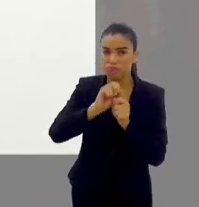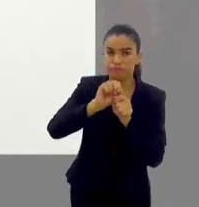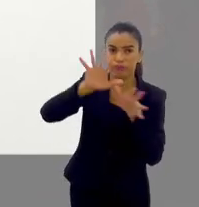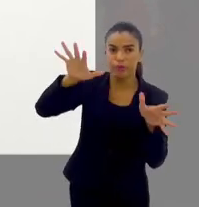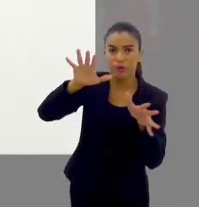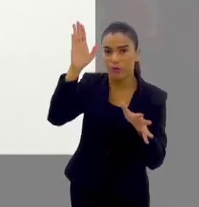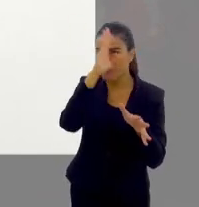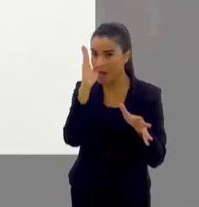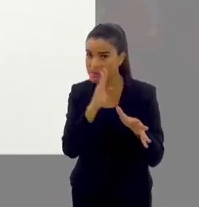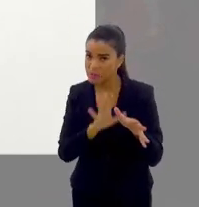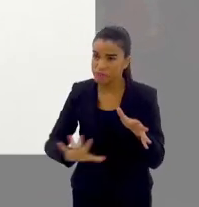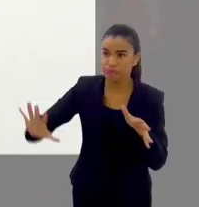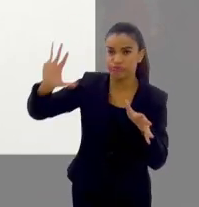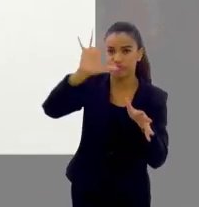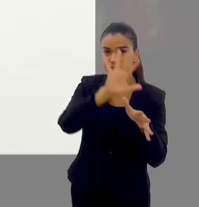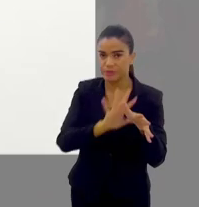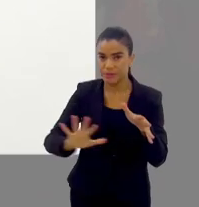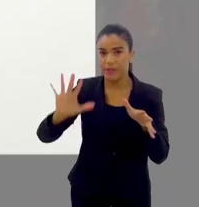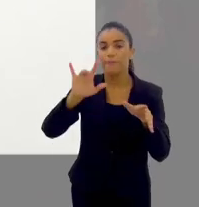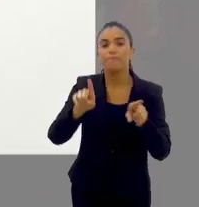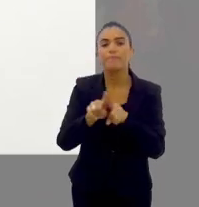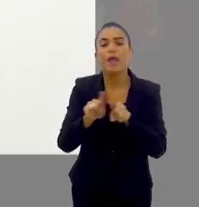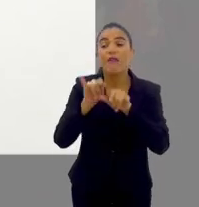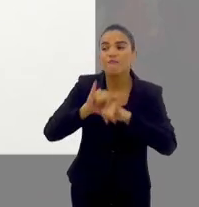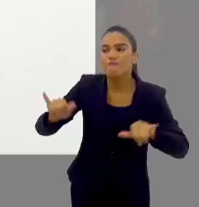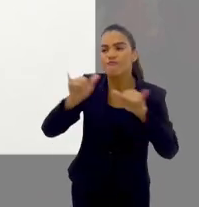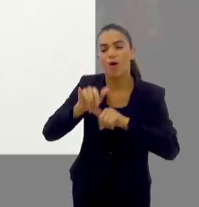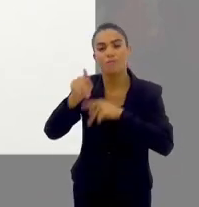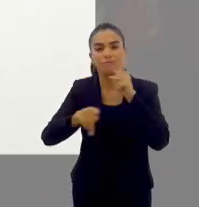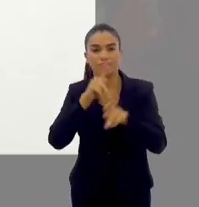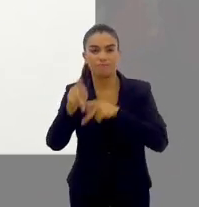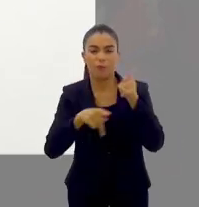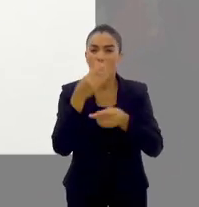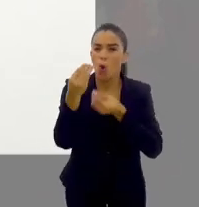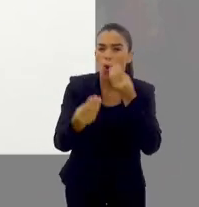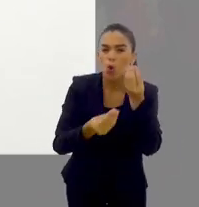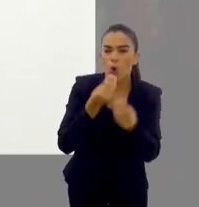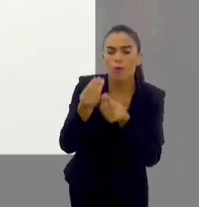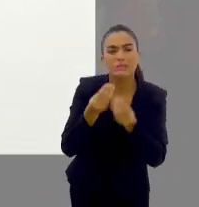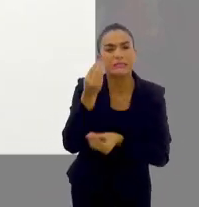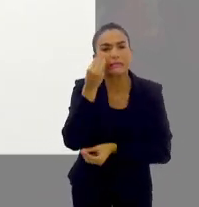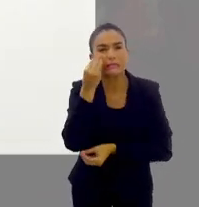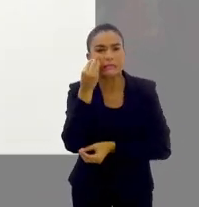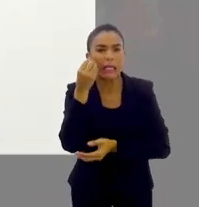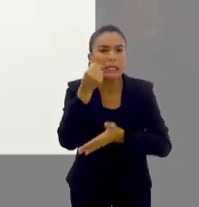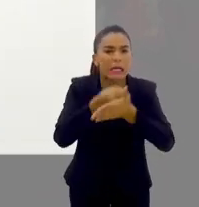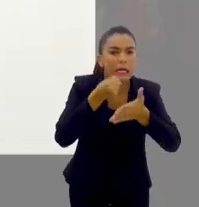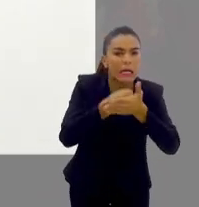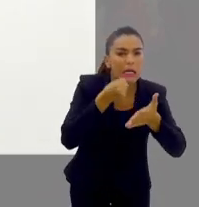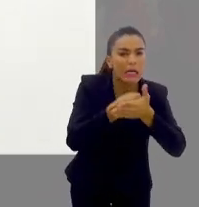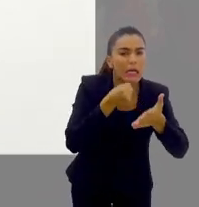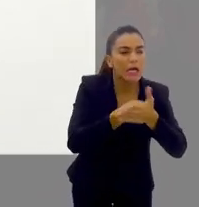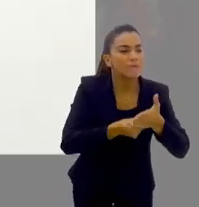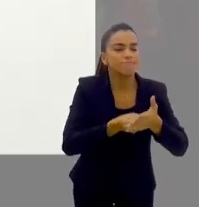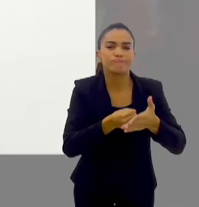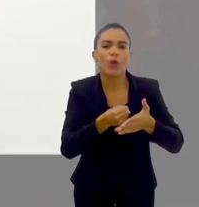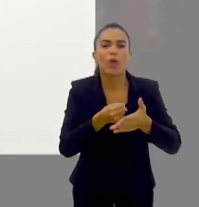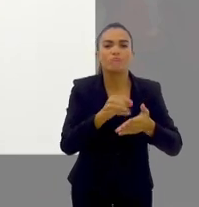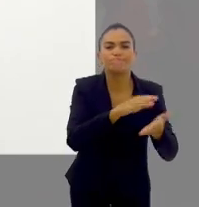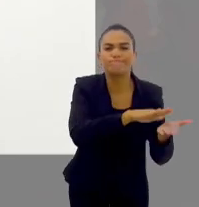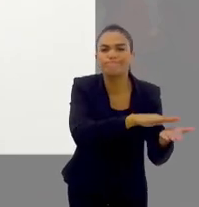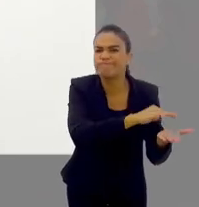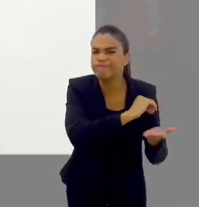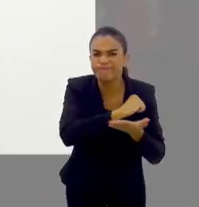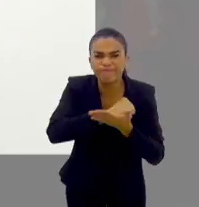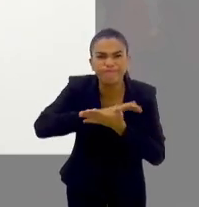eu acho que a gente precisa fazer nesse momento é informar a população sobre como a gente tenta erradicar o mosquito para que a